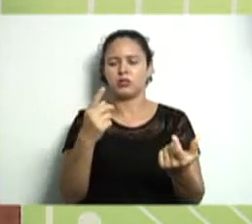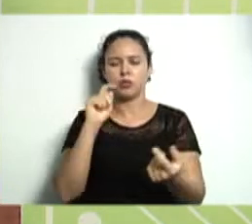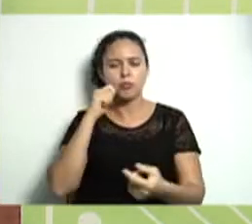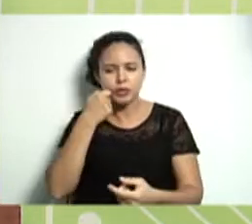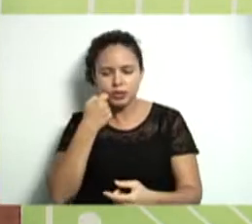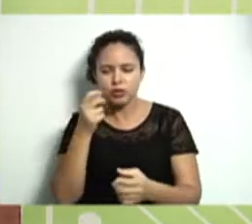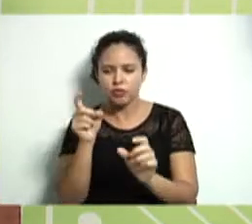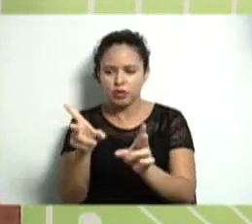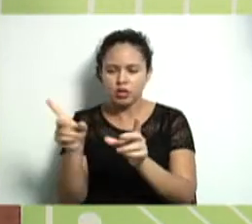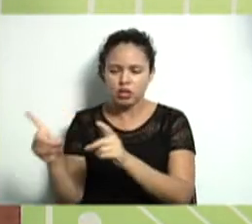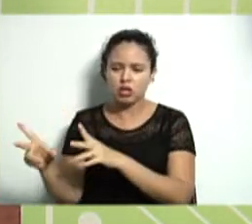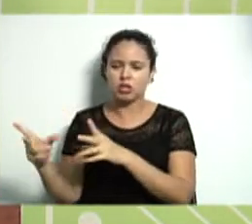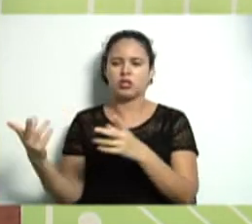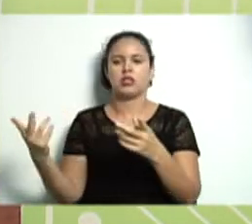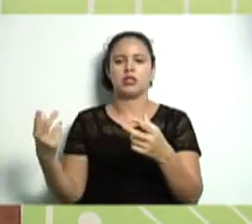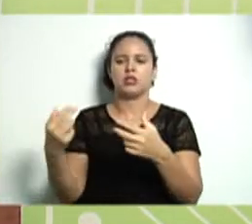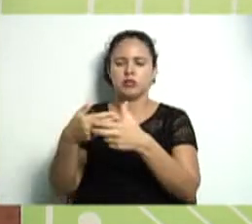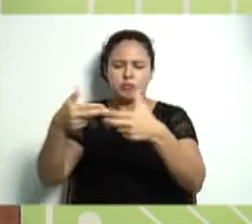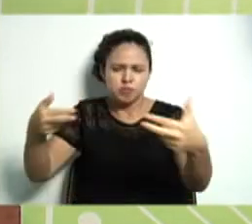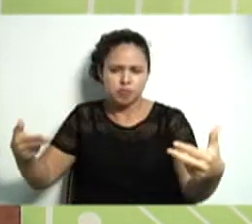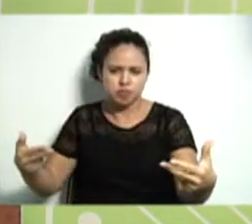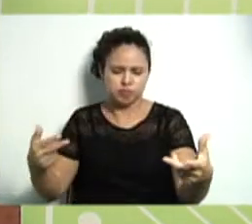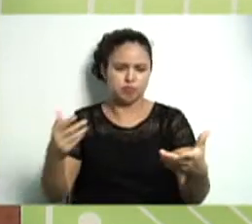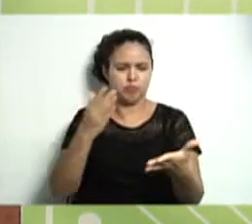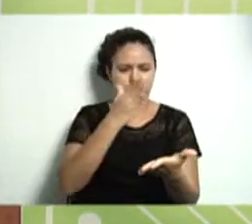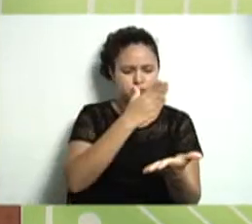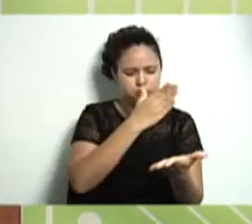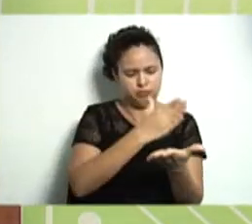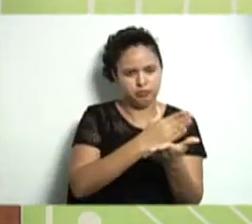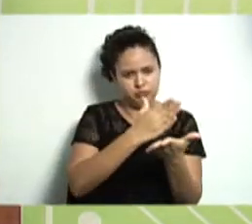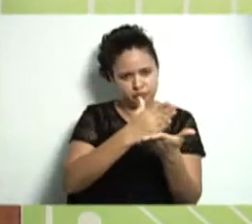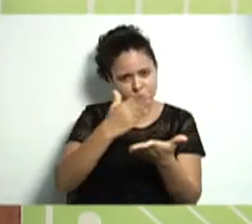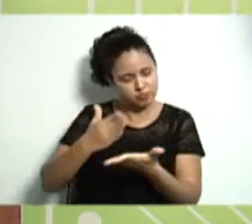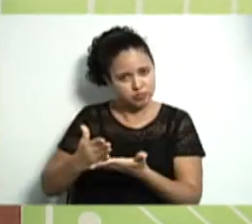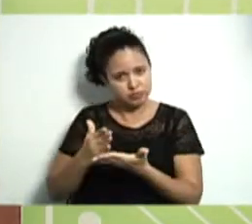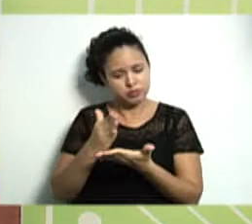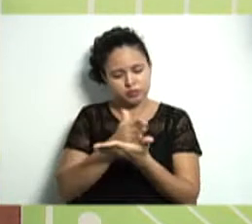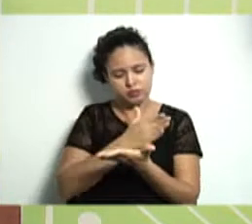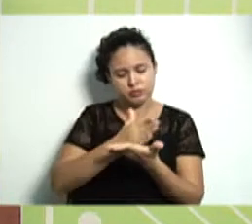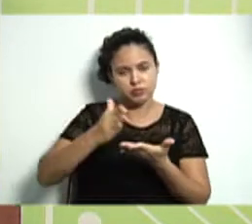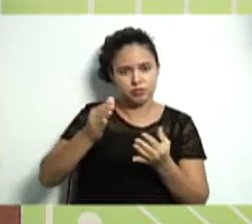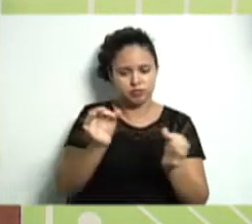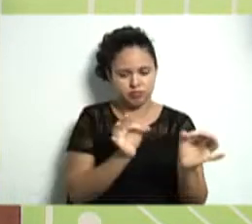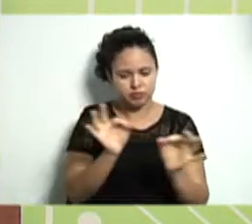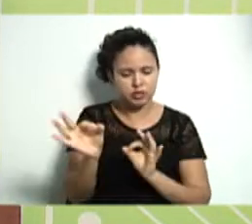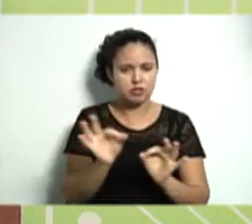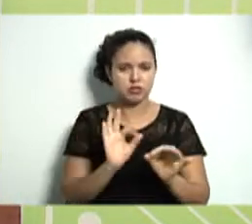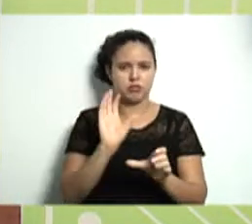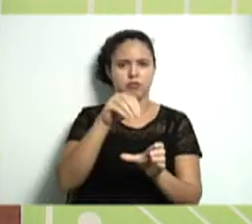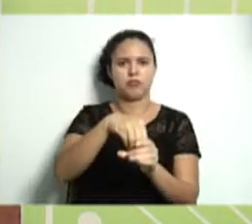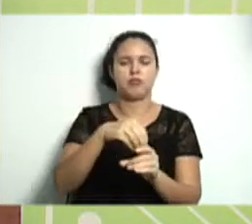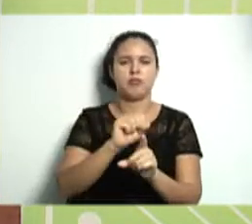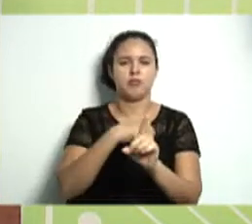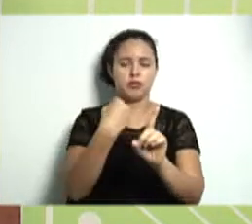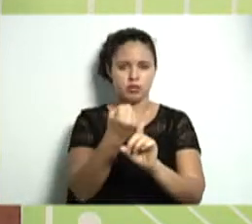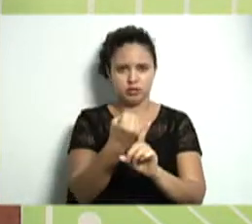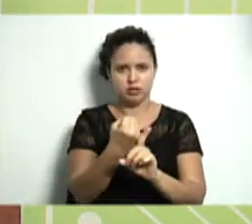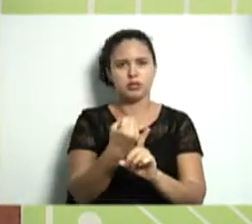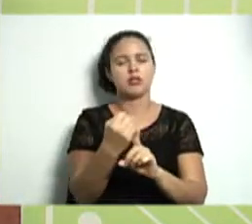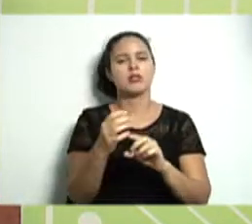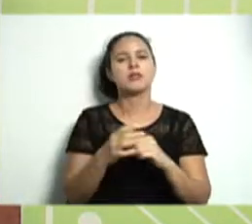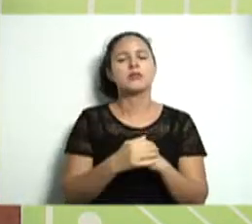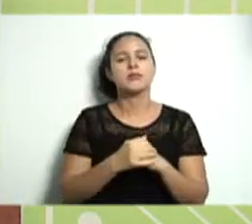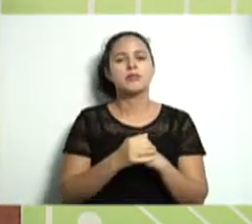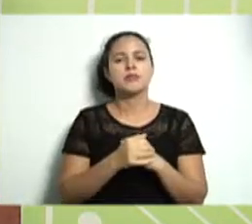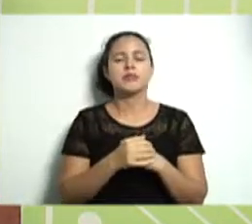Então, há essa divisão real, mas há também uma lógica